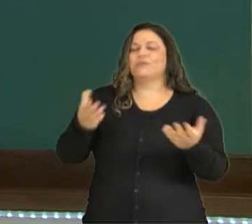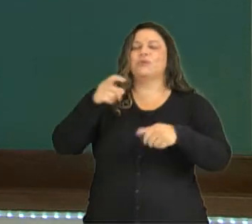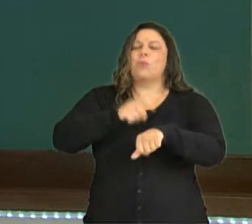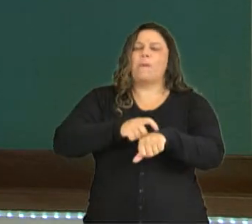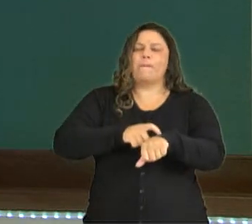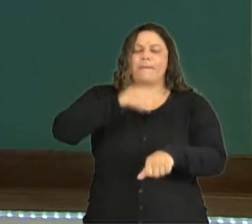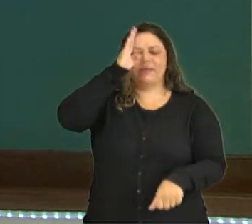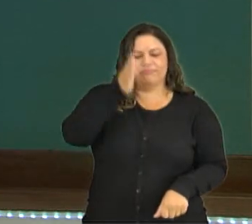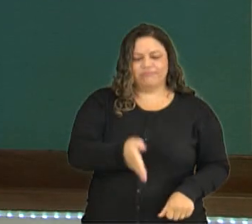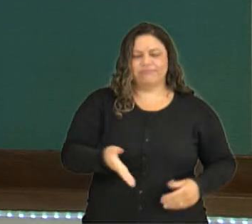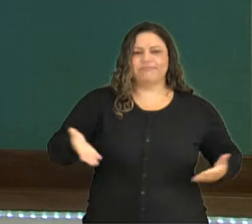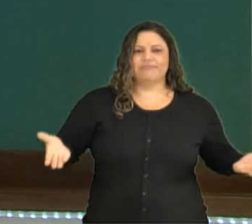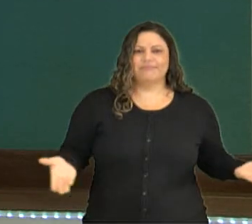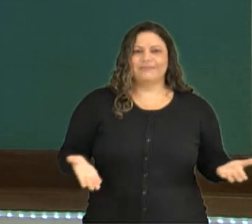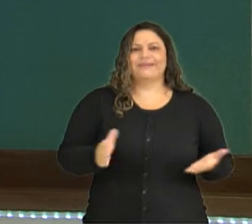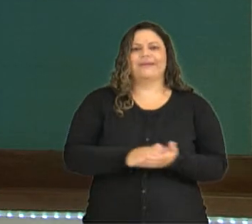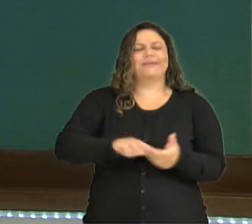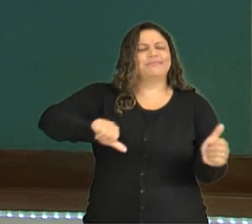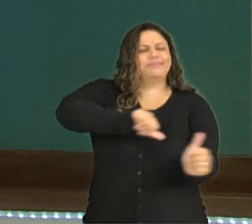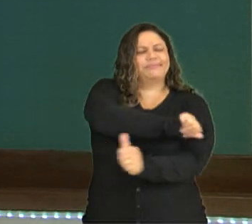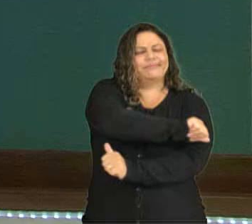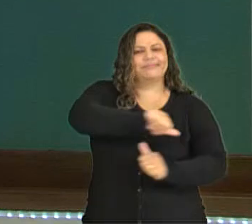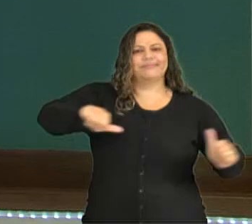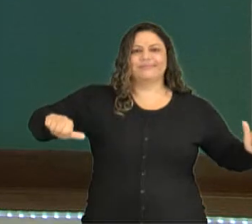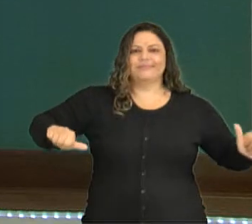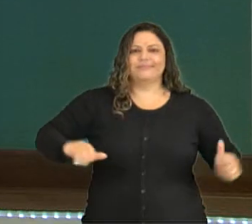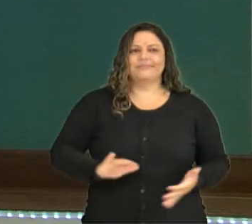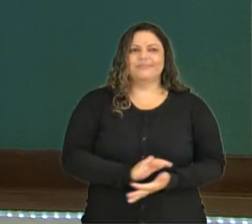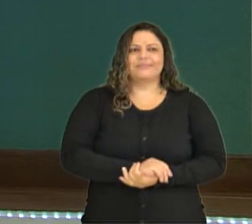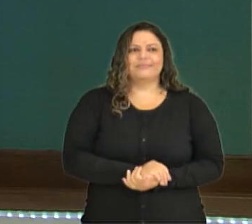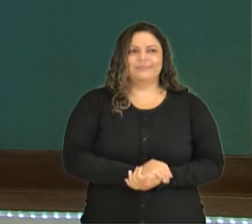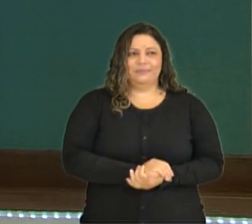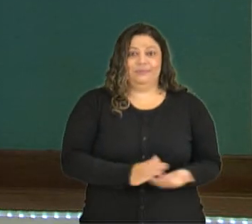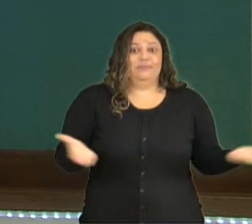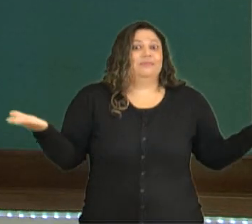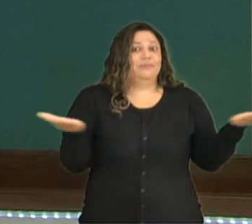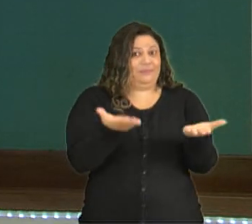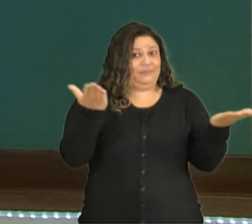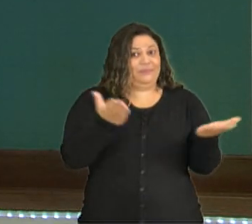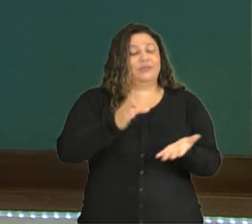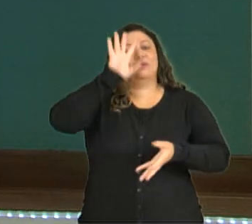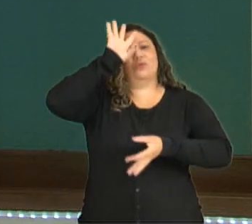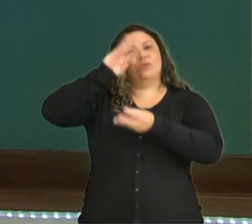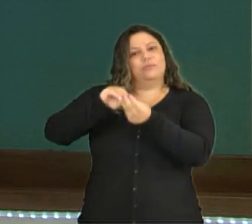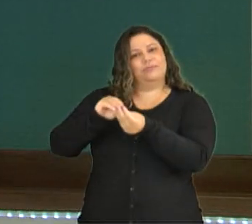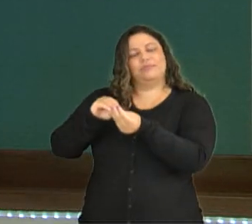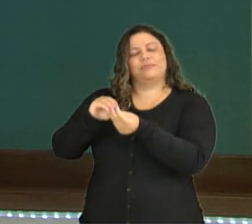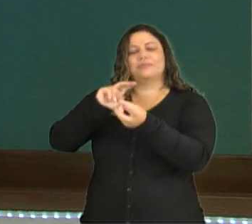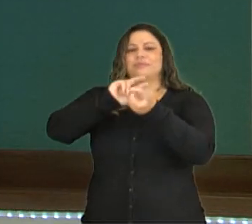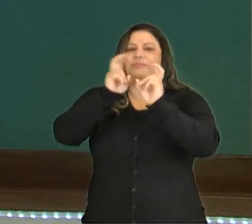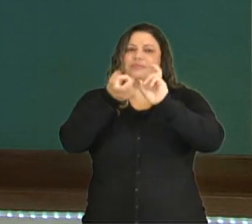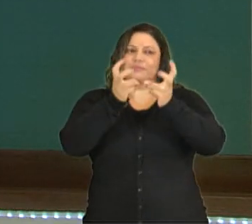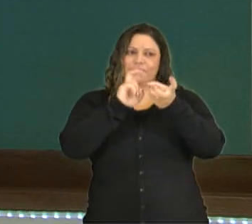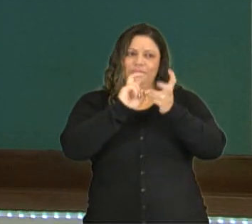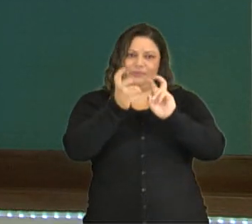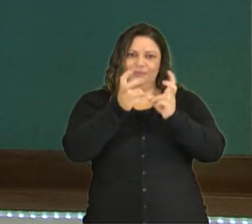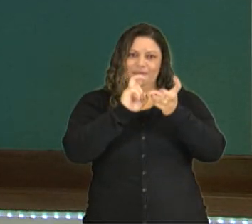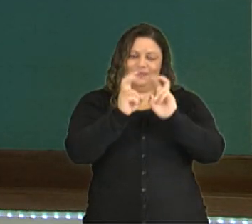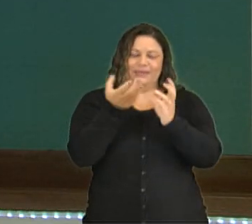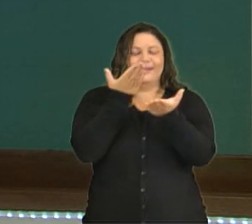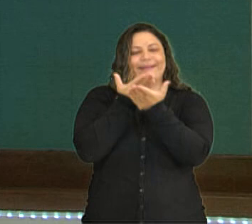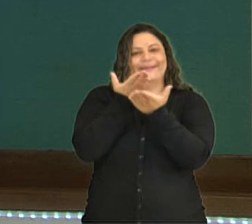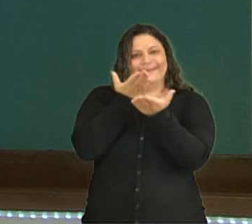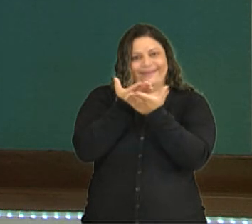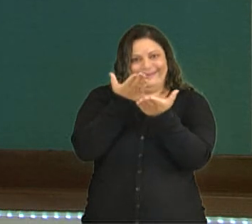determinar. Olha como ela se transforma, a capoeira, né? E hoje, para a gente relembrar, vamos ver o que a gente viu, né,